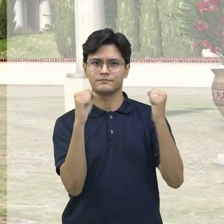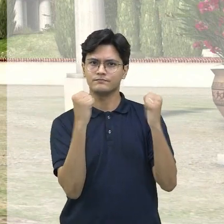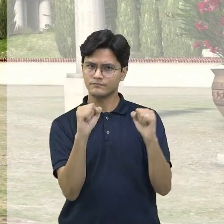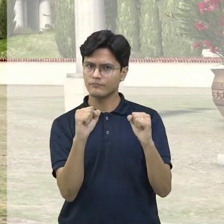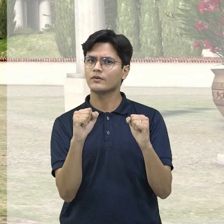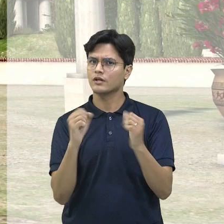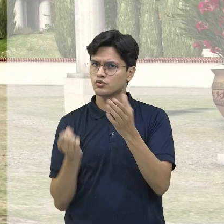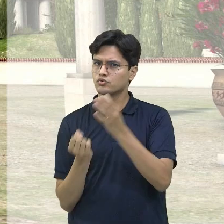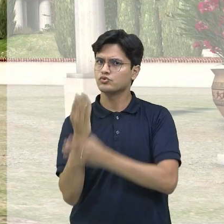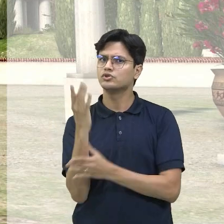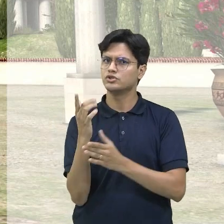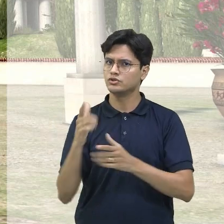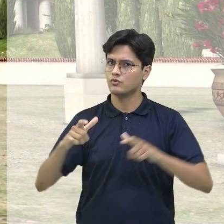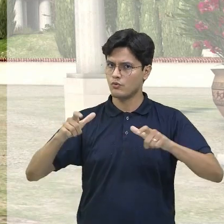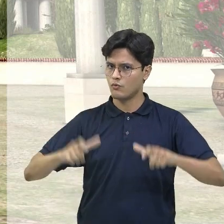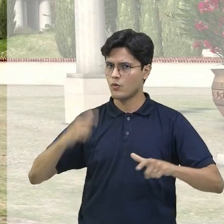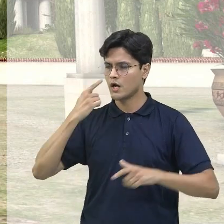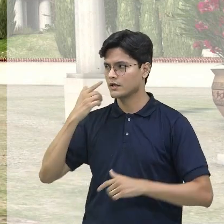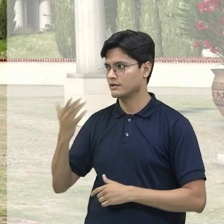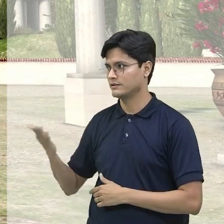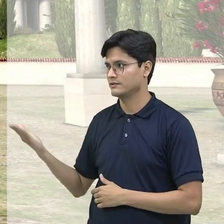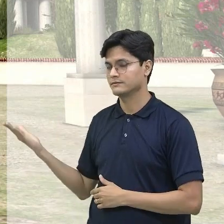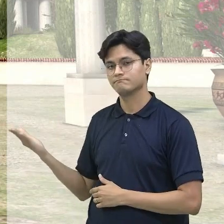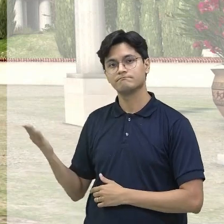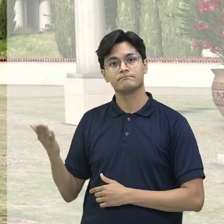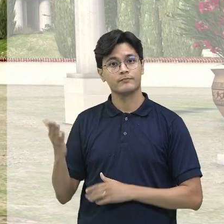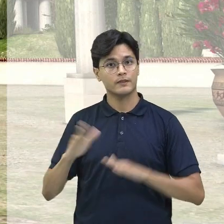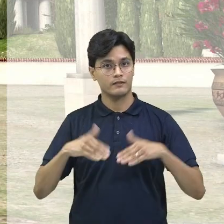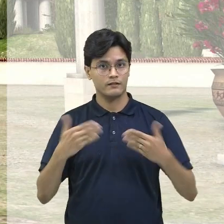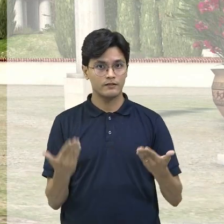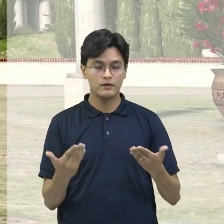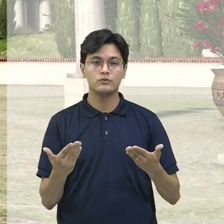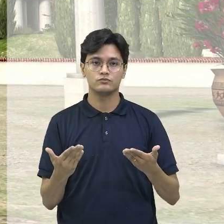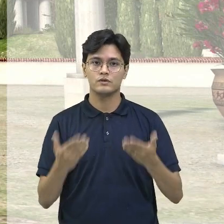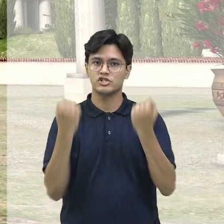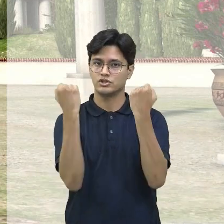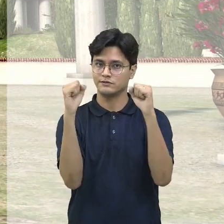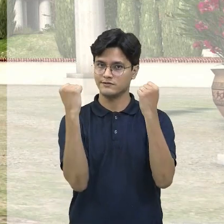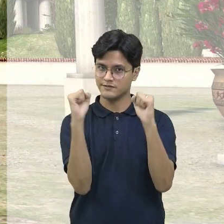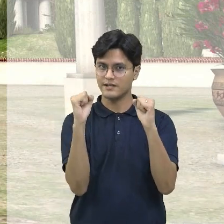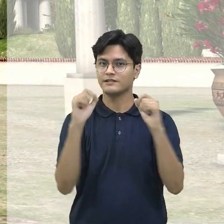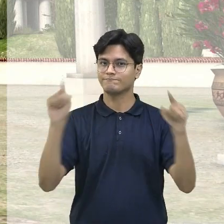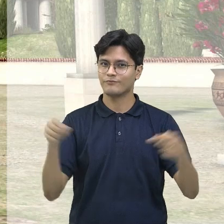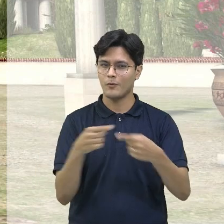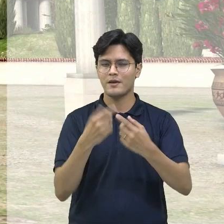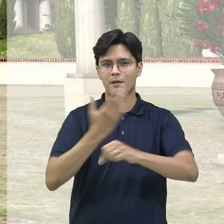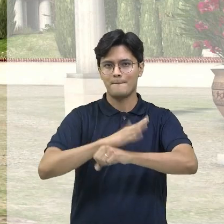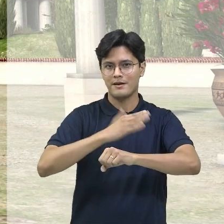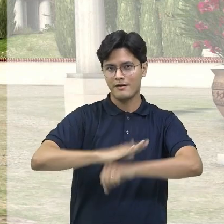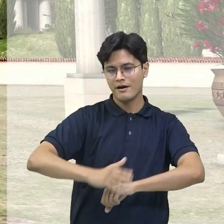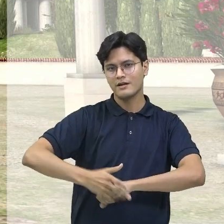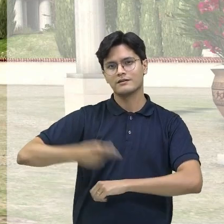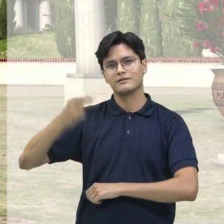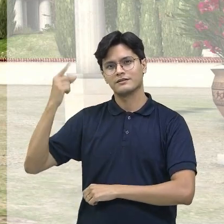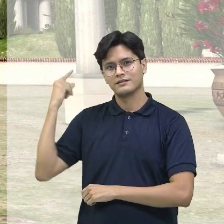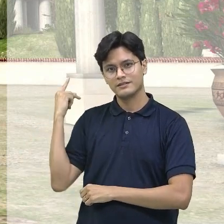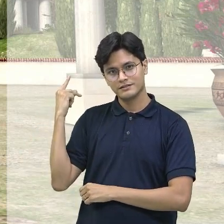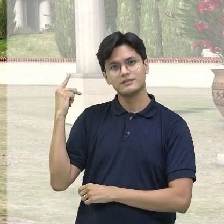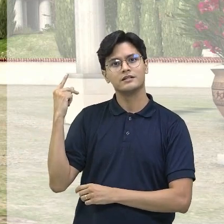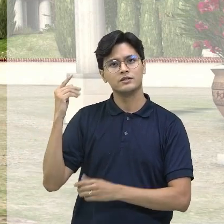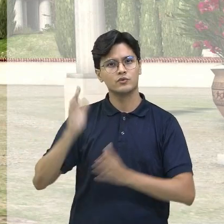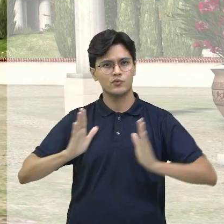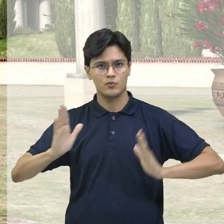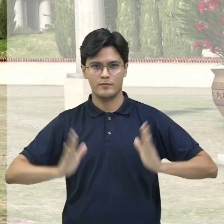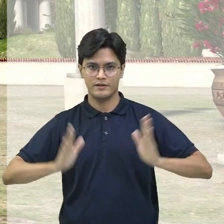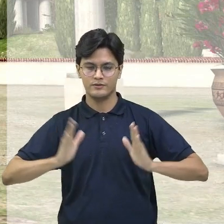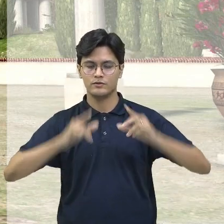certo? Então, a ginástica ela é uma prática muito antiga e remonta aos tempos da Grécia Antiga, onde os